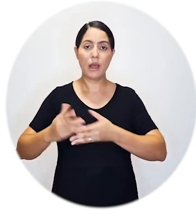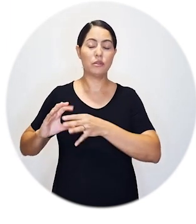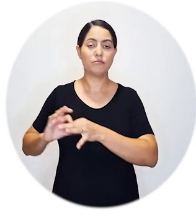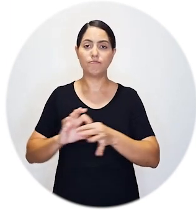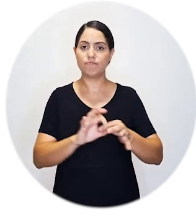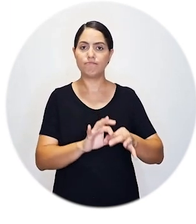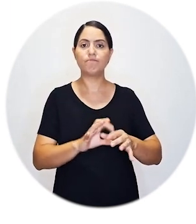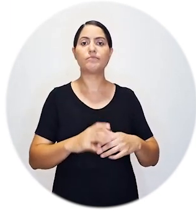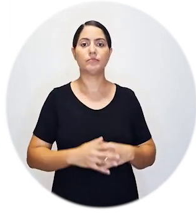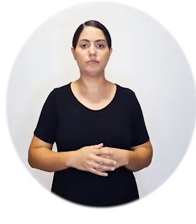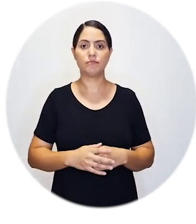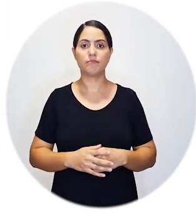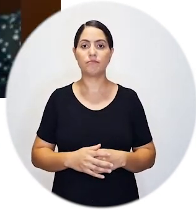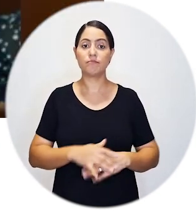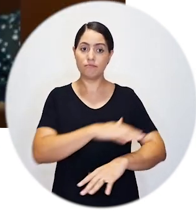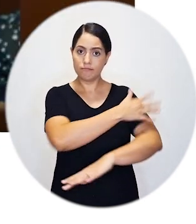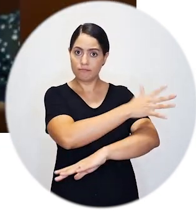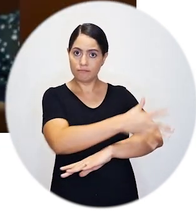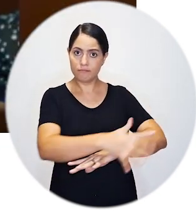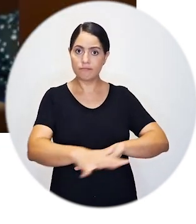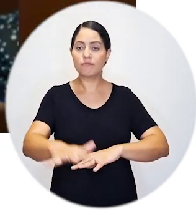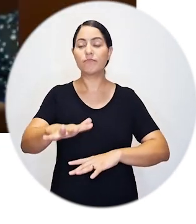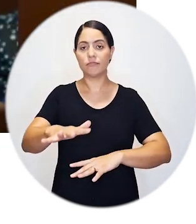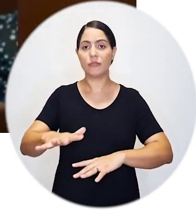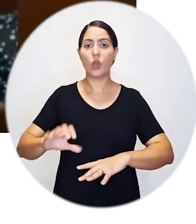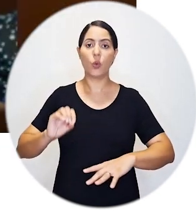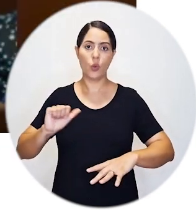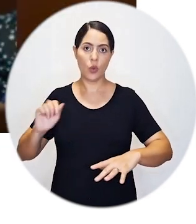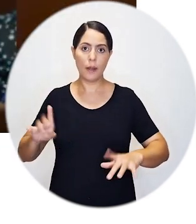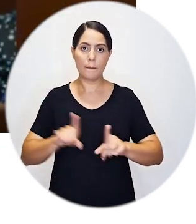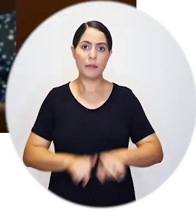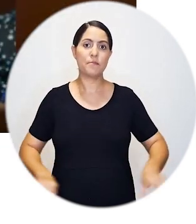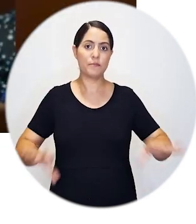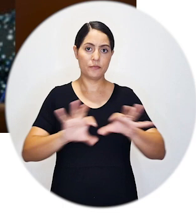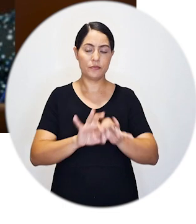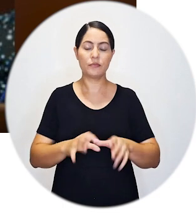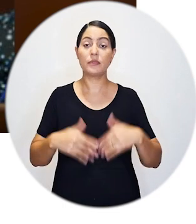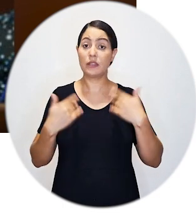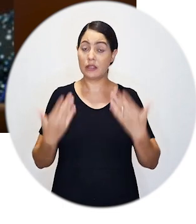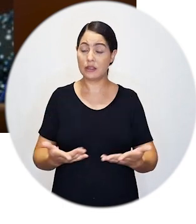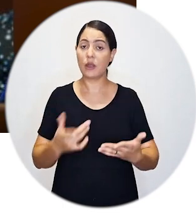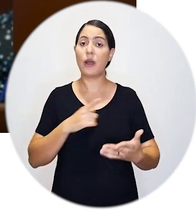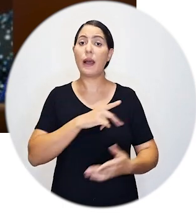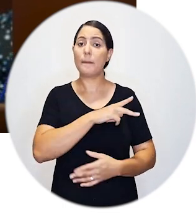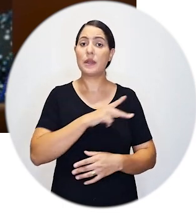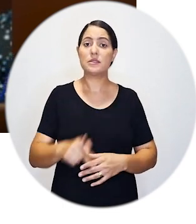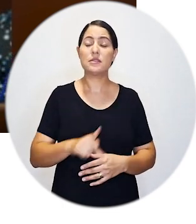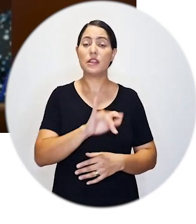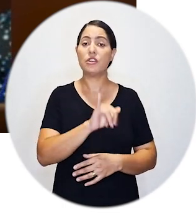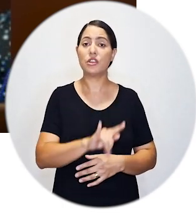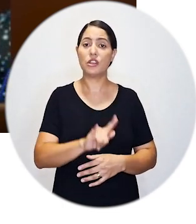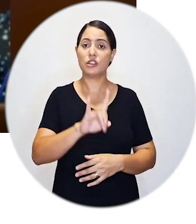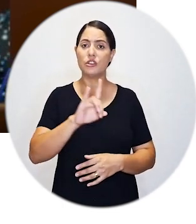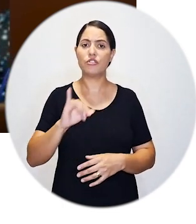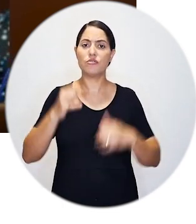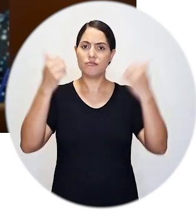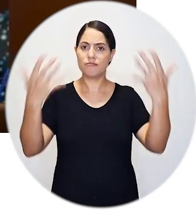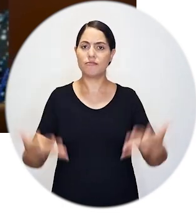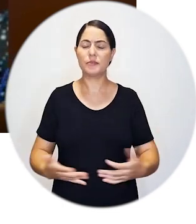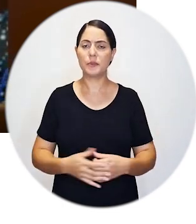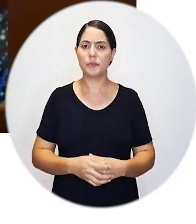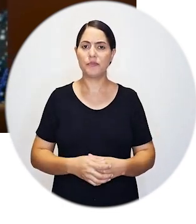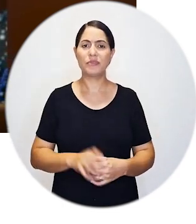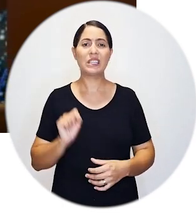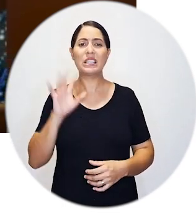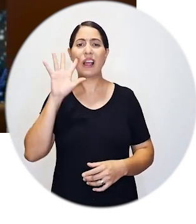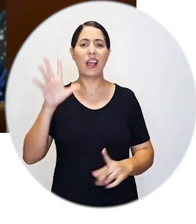da diversidade marítima e portuária. Para a presidente da Comissão Especial de Direito Marítimo e Portuário, Ingrid Zanella, abre aspas,